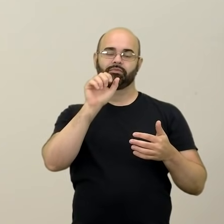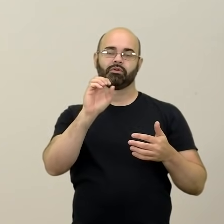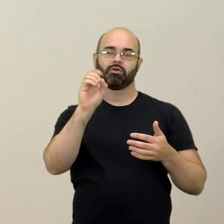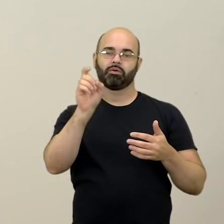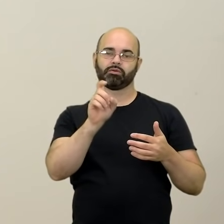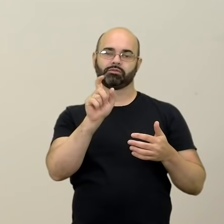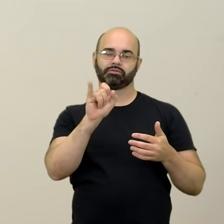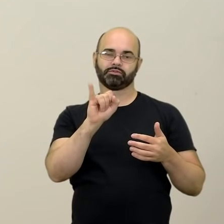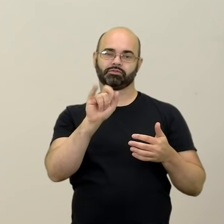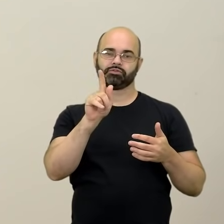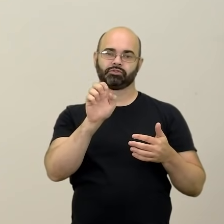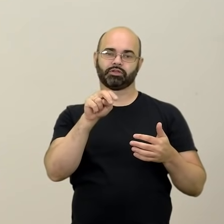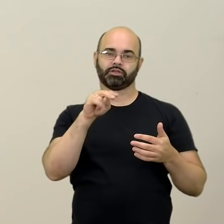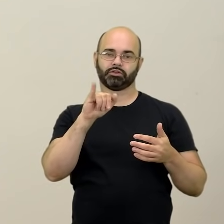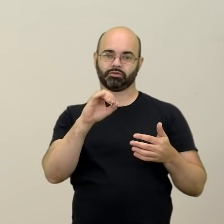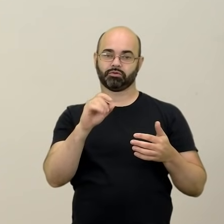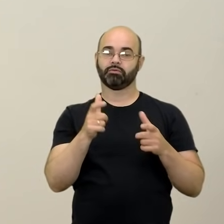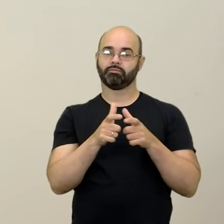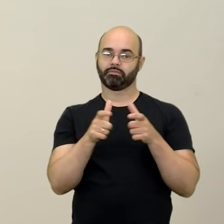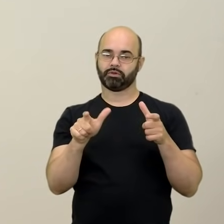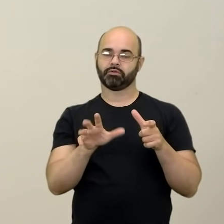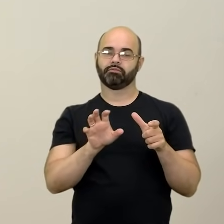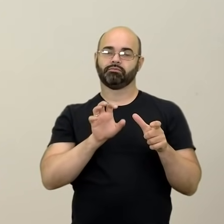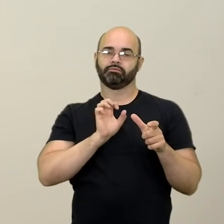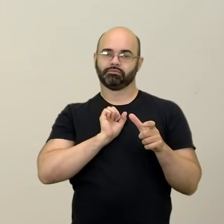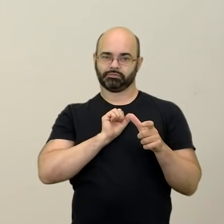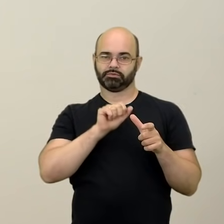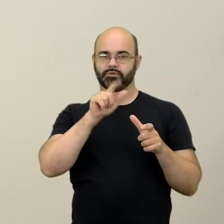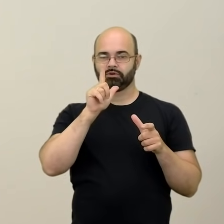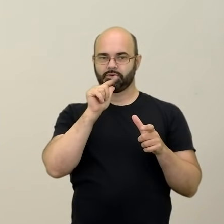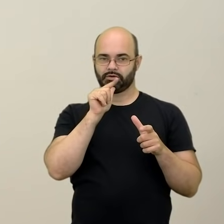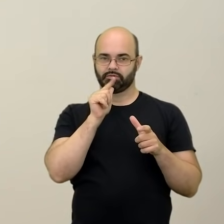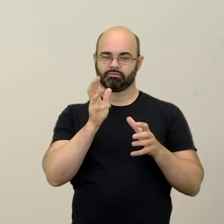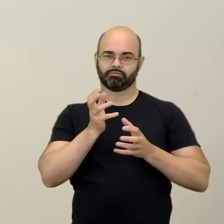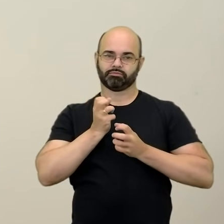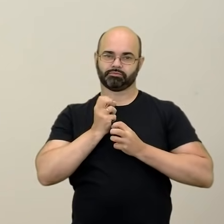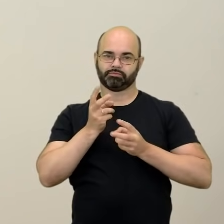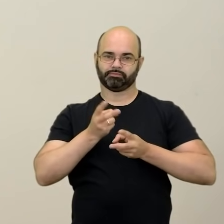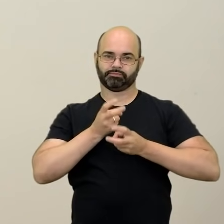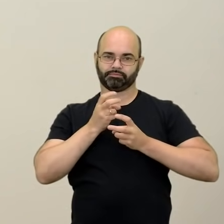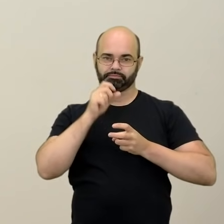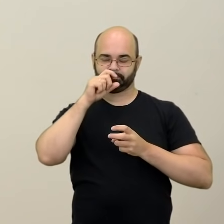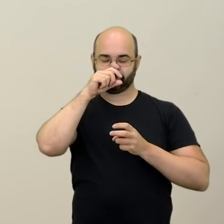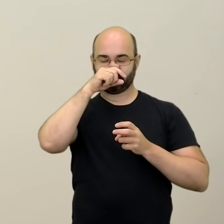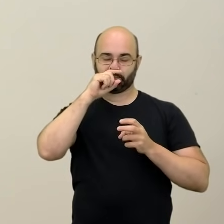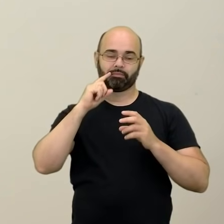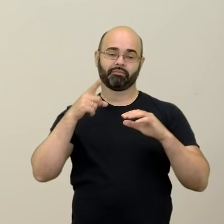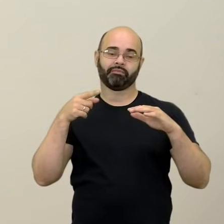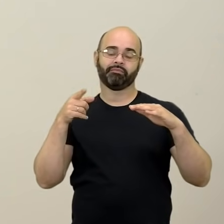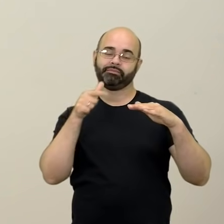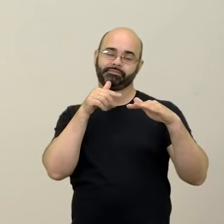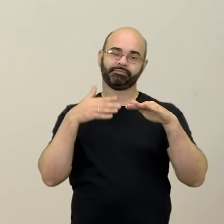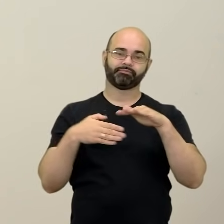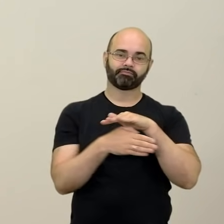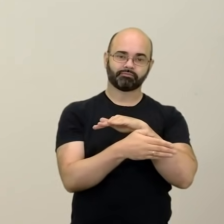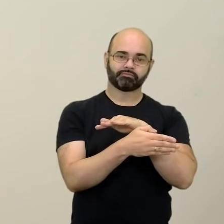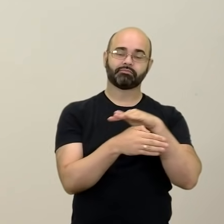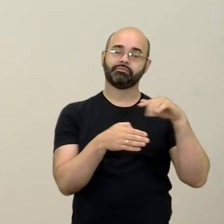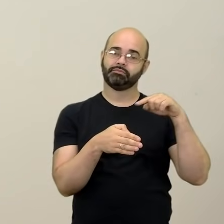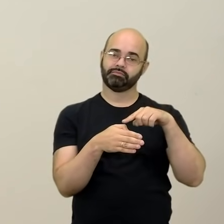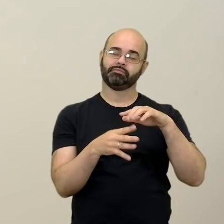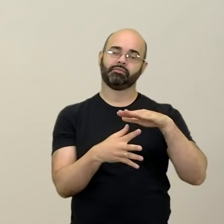né A maioria deles vai esperar oxigênio também então eles obtêm o oxigênio tô falando agora dos seres aquáticos só depois eu volto para gente e